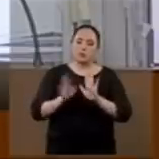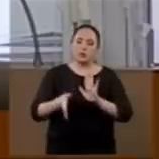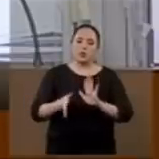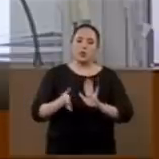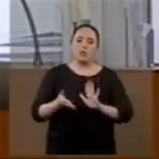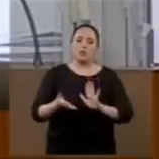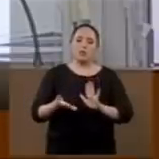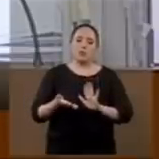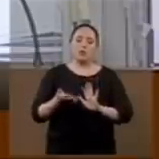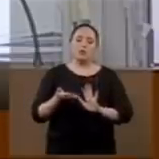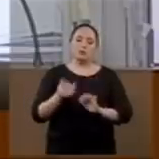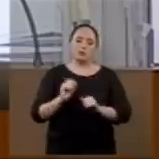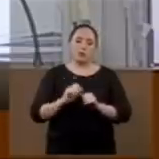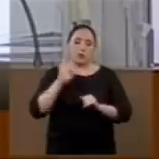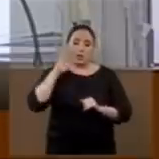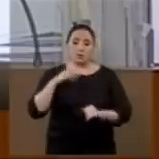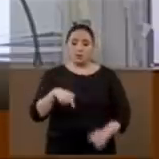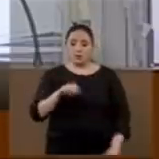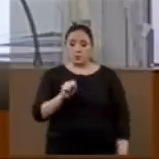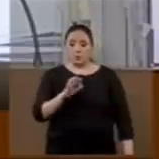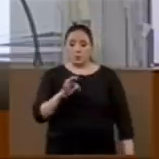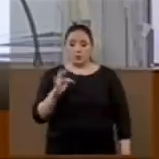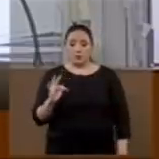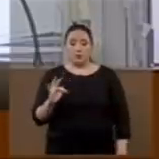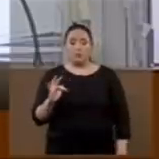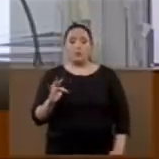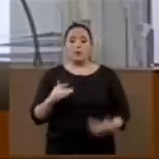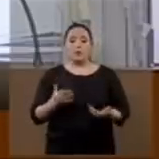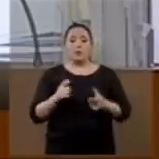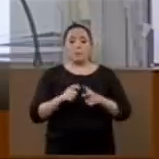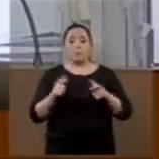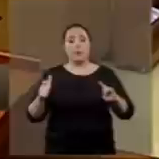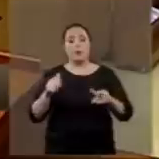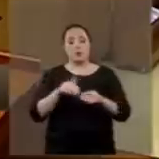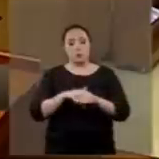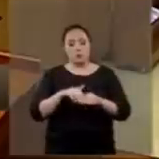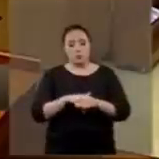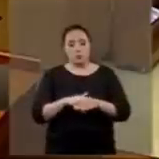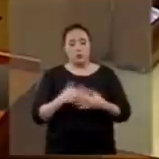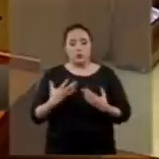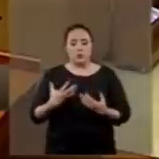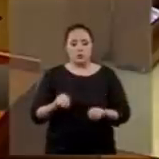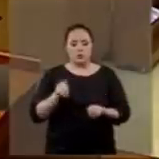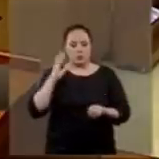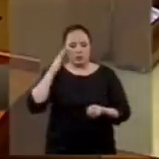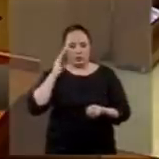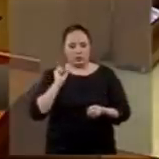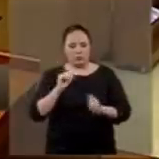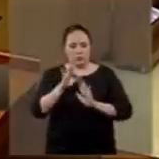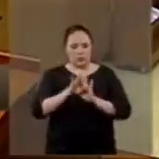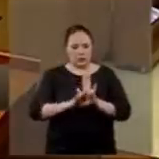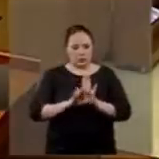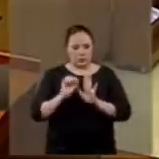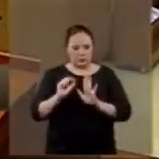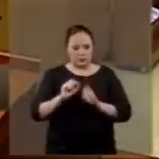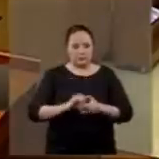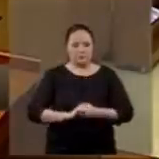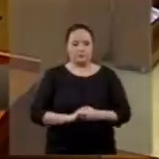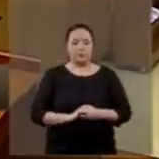devidamente dirimida por este Supremo Tribunal Federal, que por maioria de votos adotou o entendimento segundo o qual